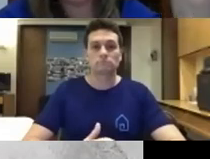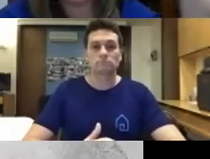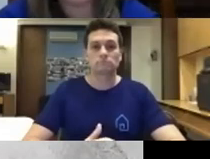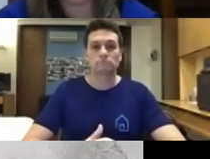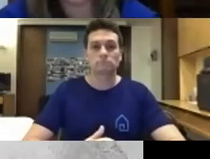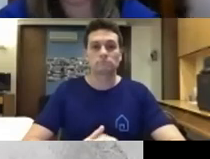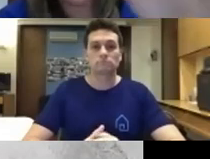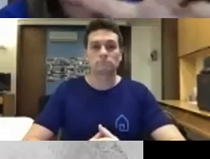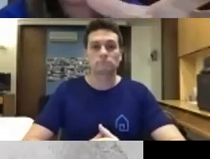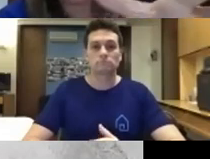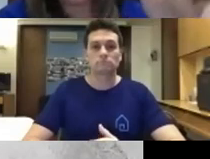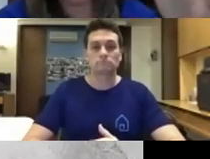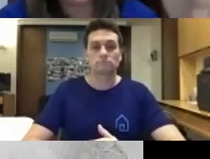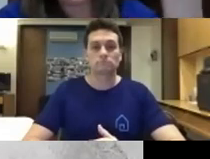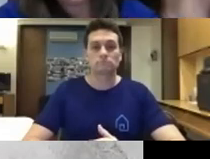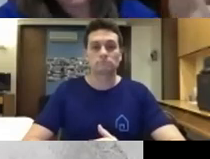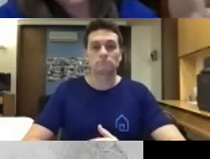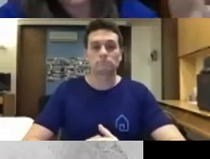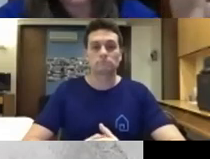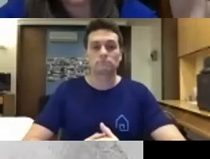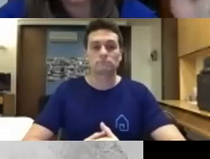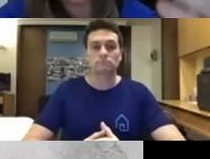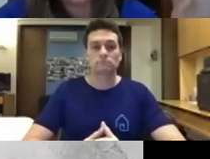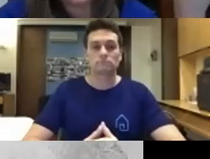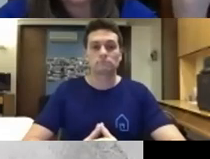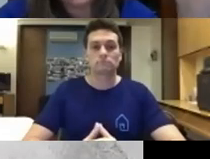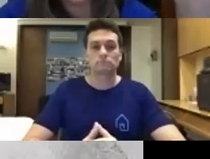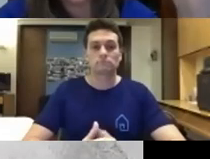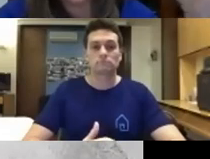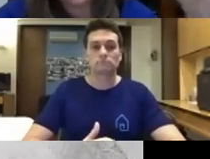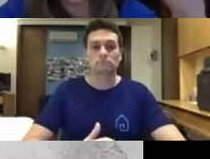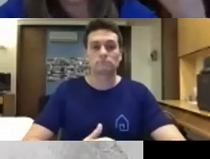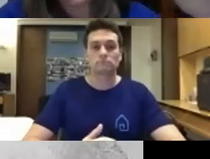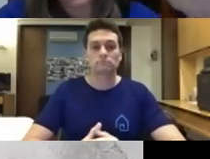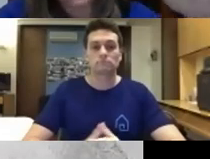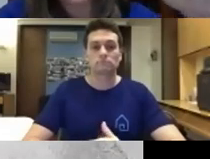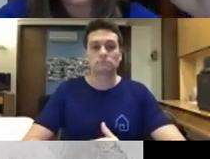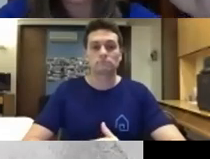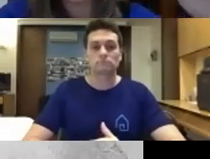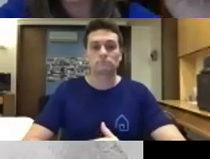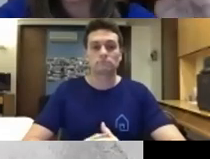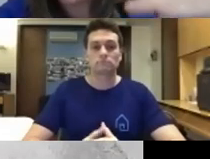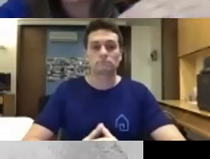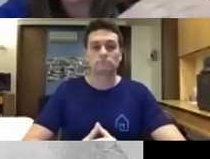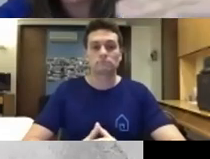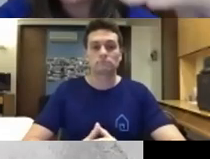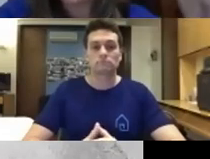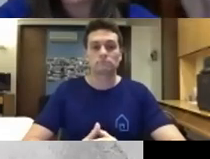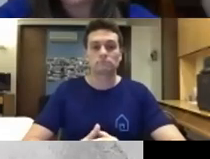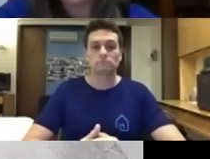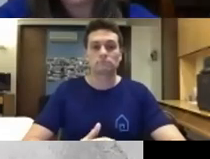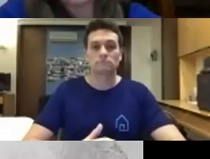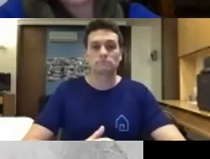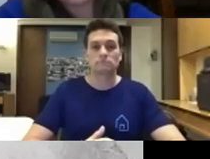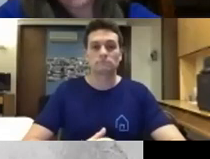considerando armadura passiva e ativa, no caso da cordoalha seria ativa, e aí lá a gente tem a queda de resistência